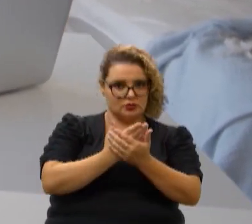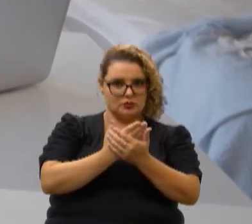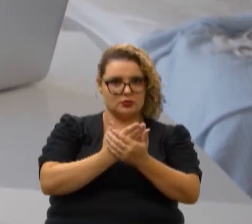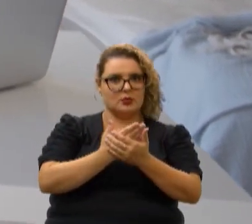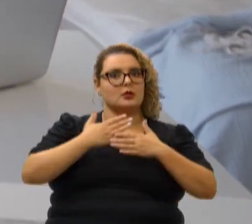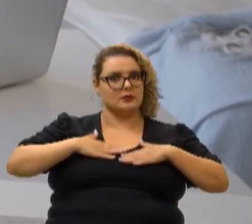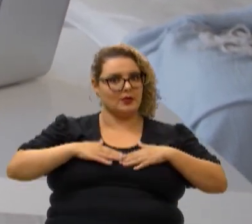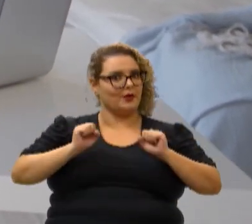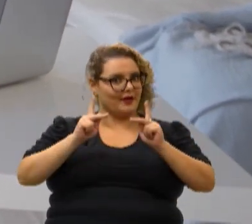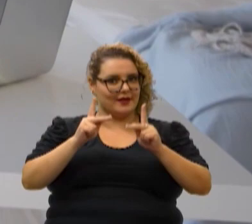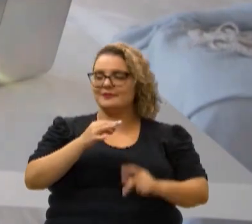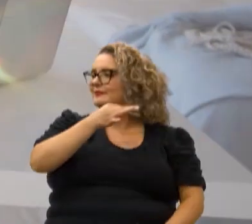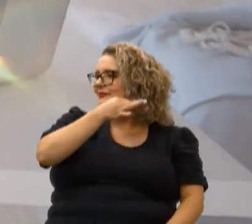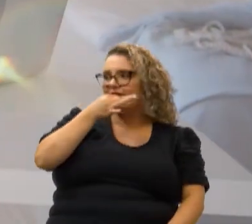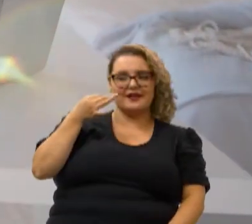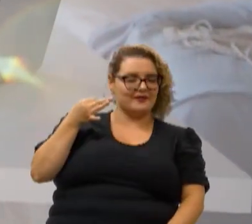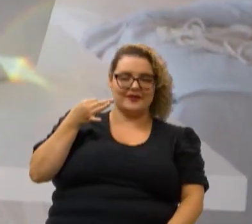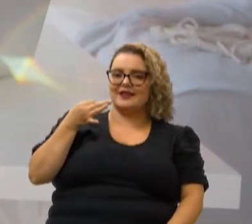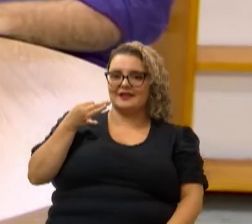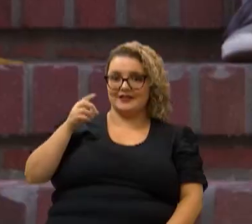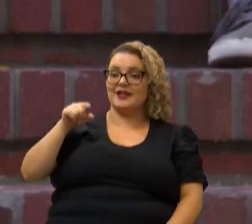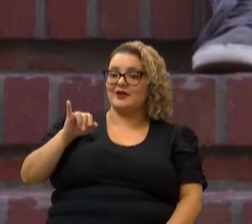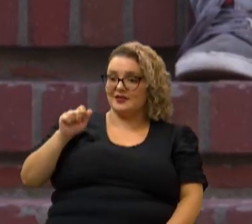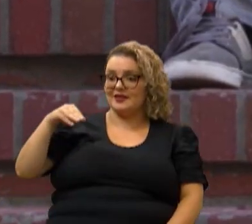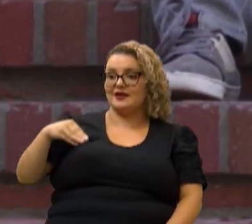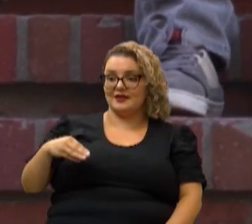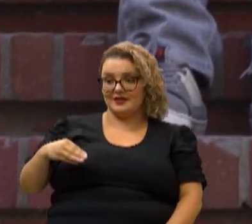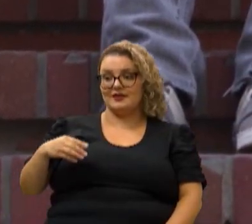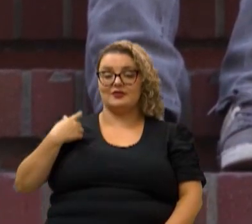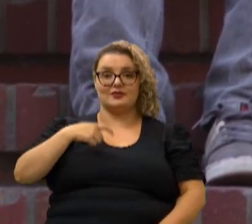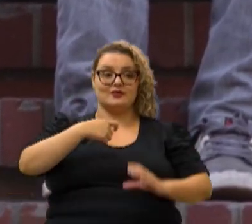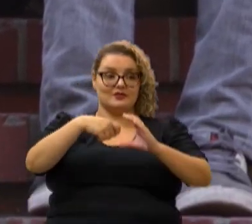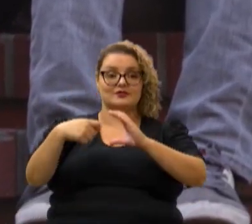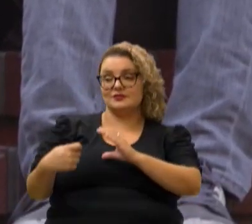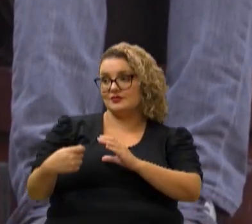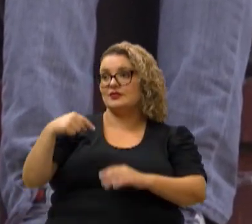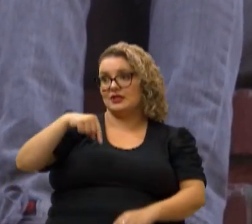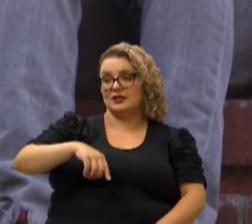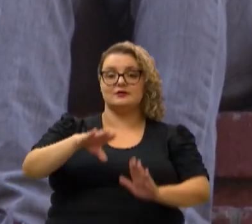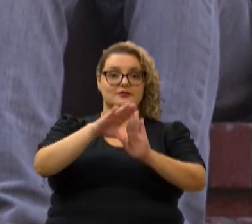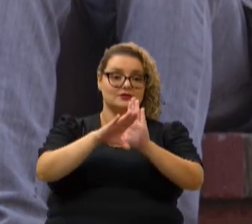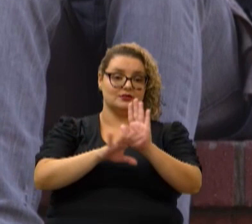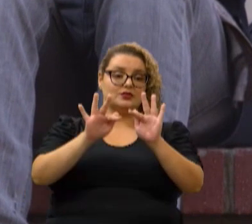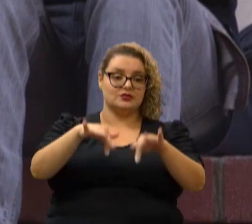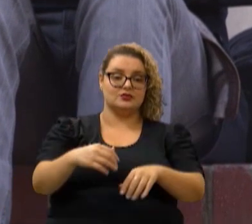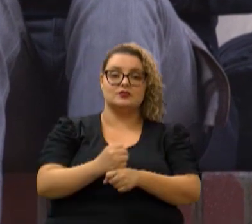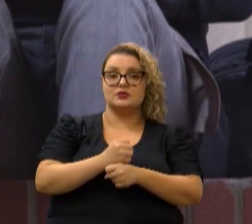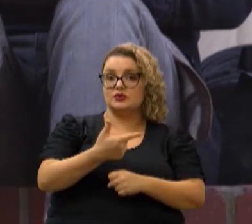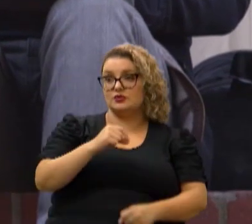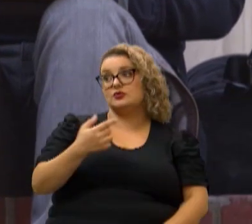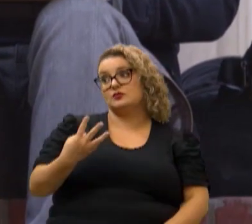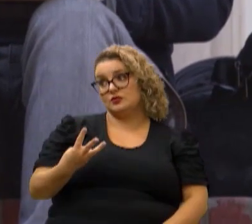disso. Bacana? Perfeito. O Ian falou que a gente está gravando, não é, esse quadro agora no final